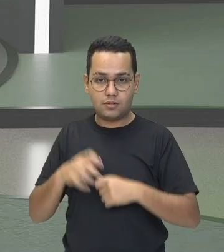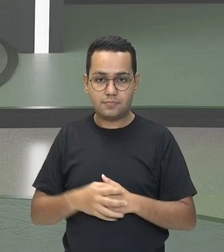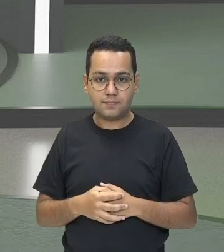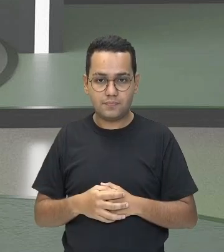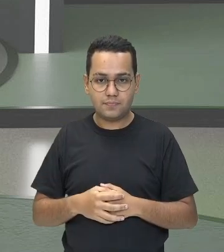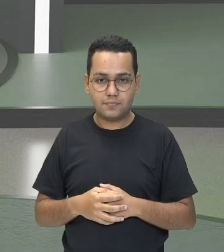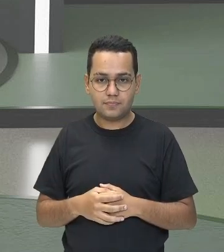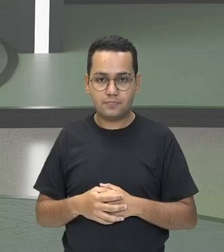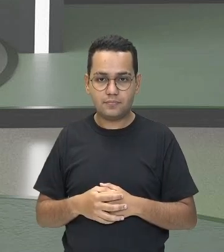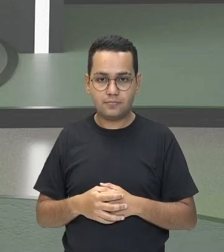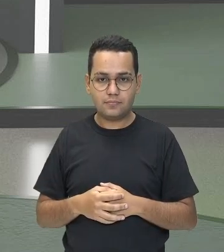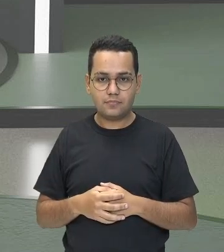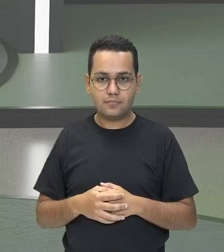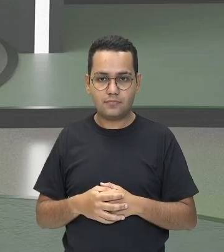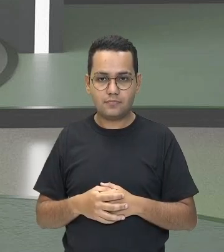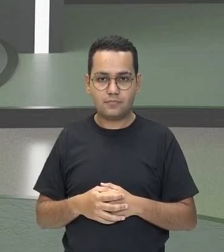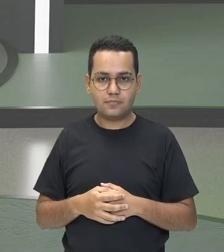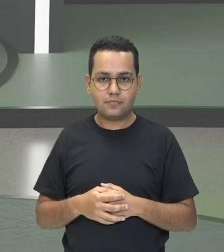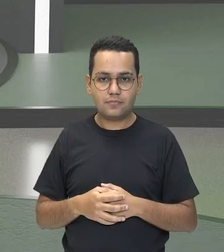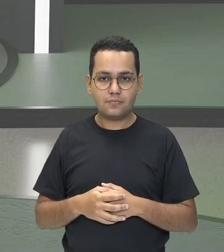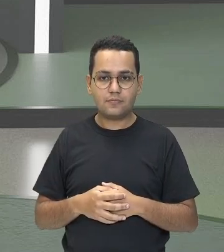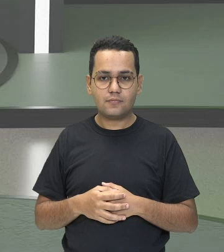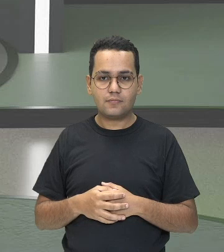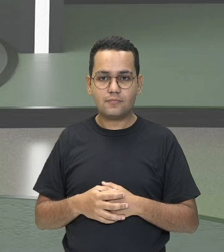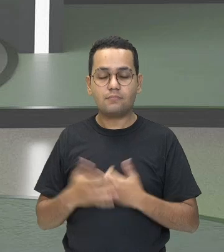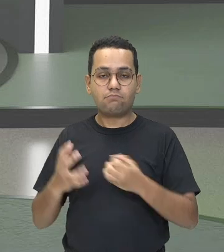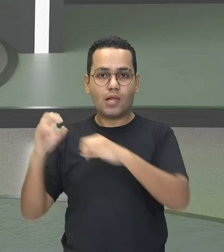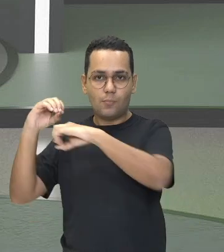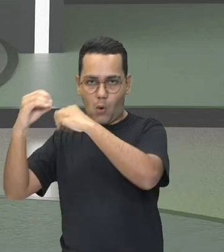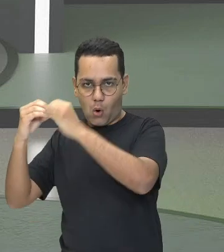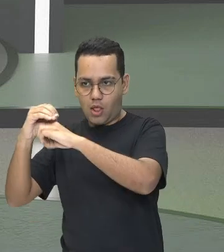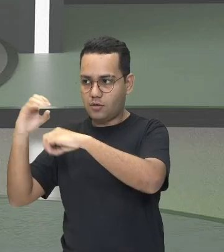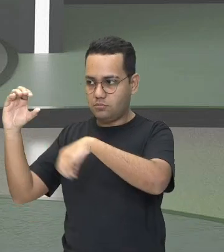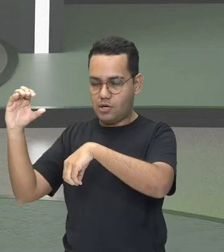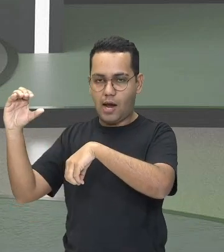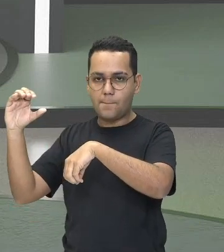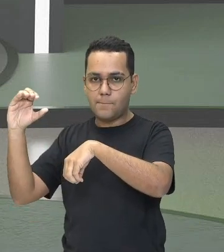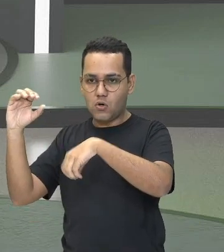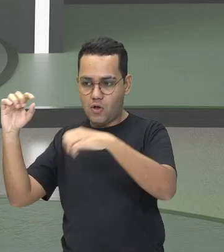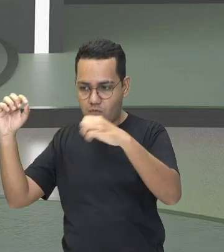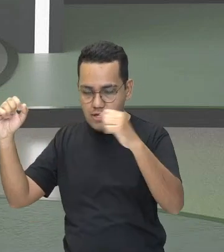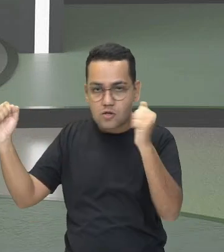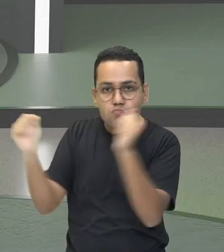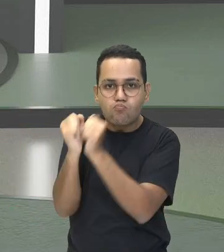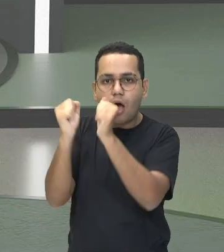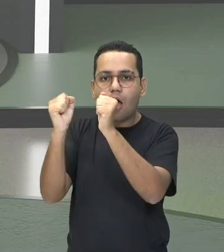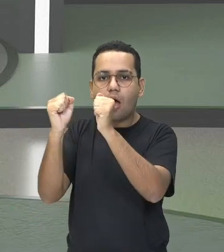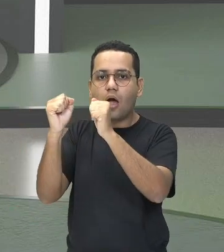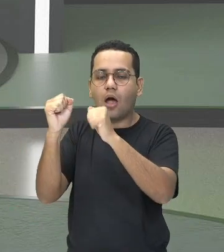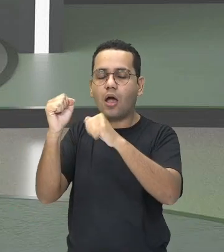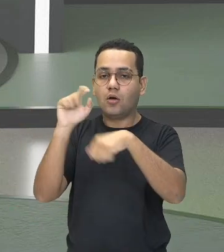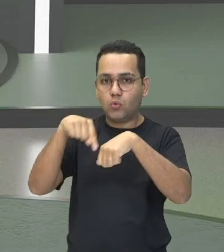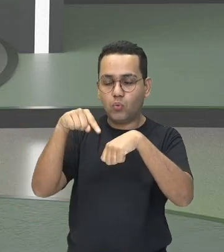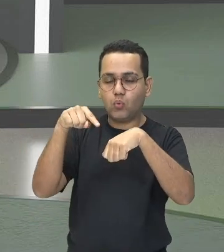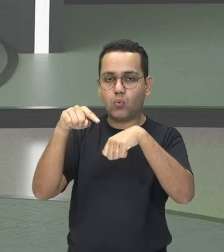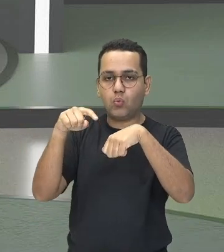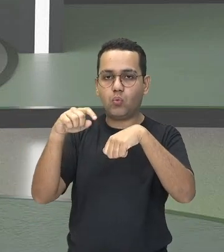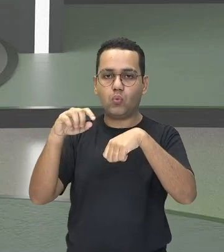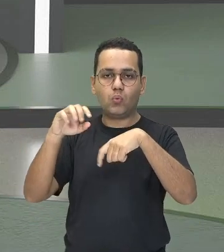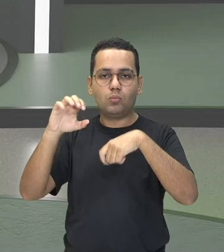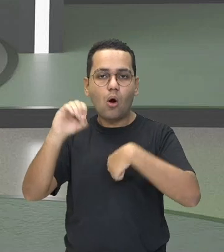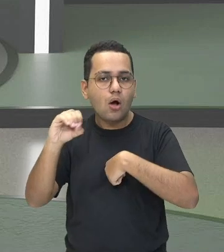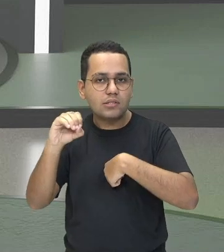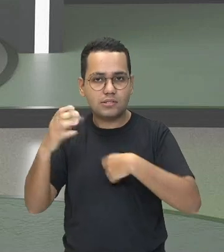com o oxigênio da da outra molécula então Note que além da orientação correta eu preciso ter a